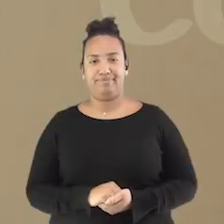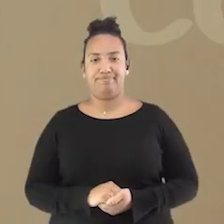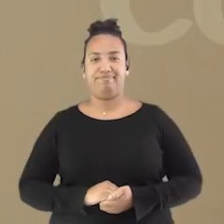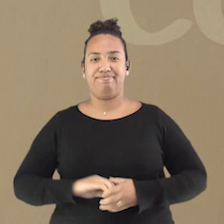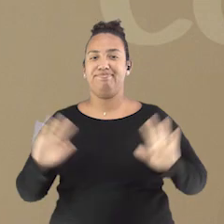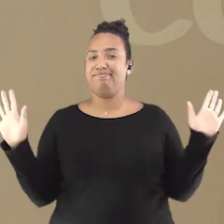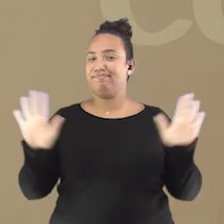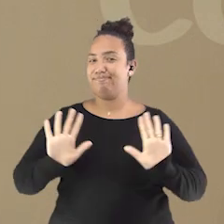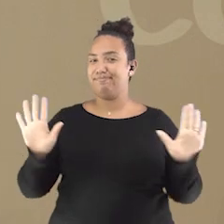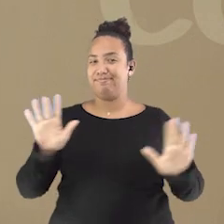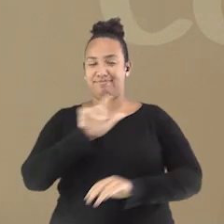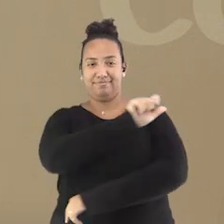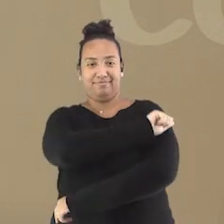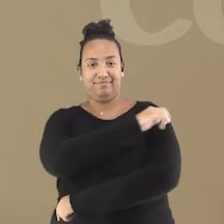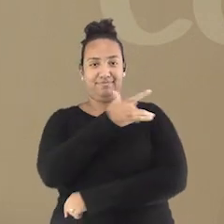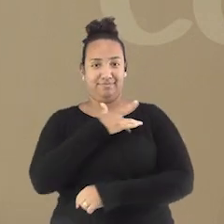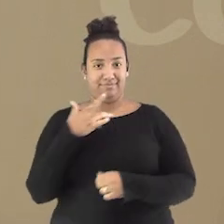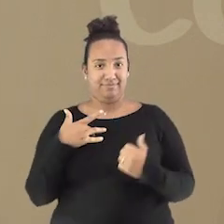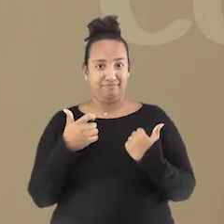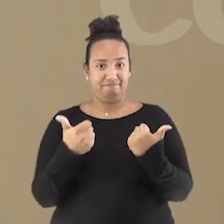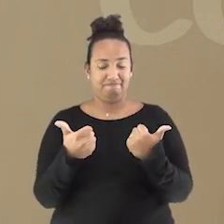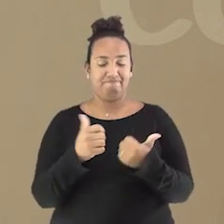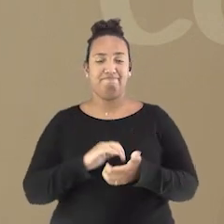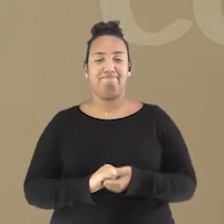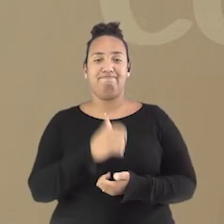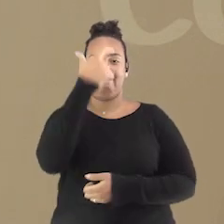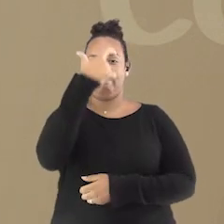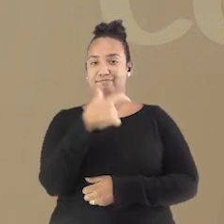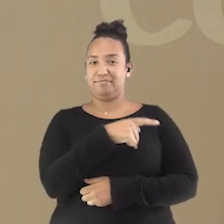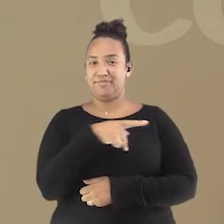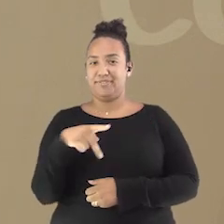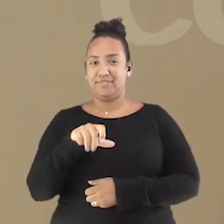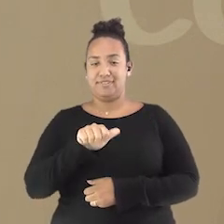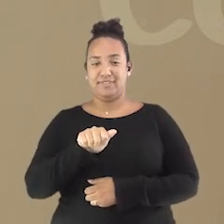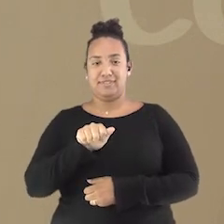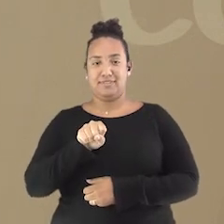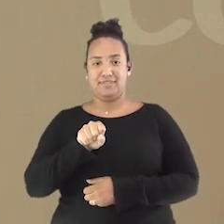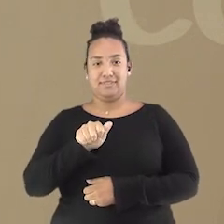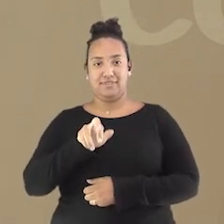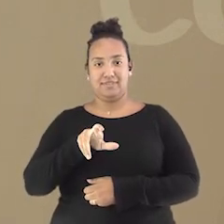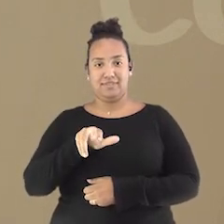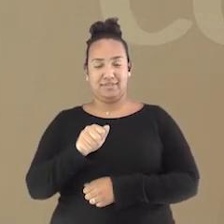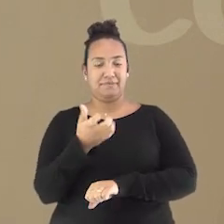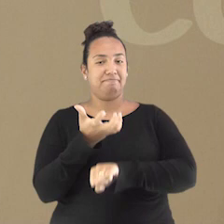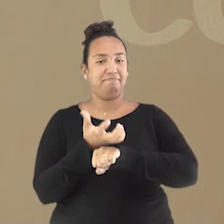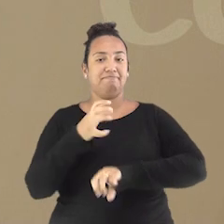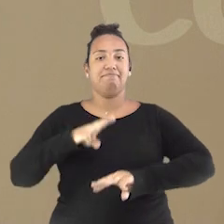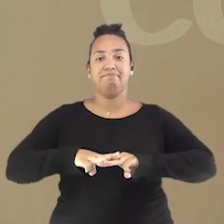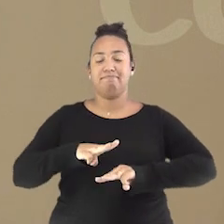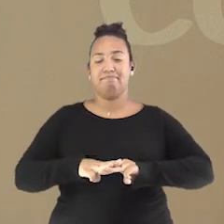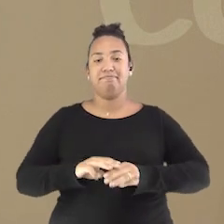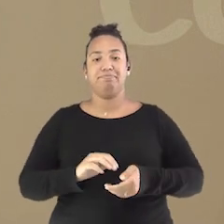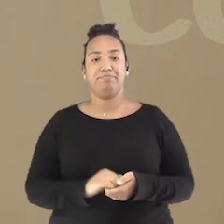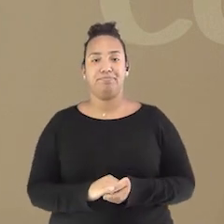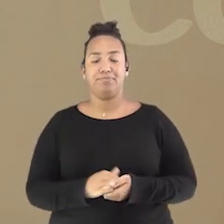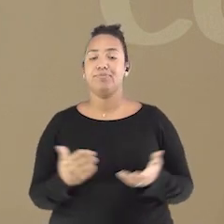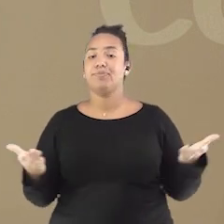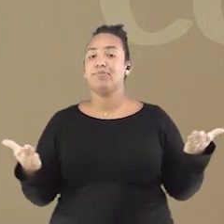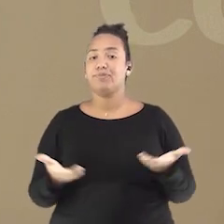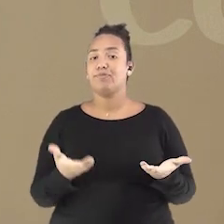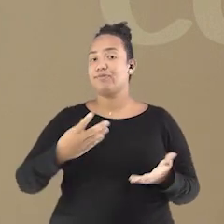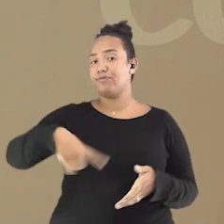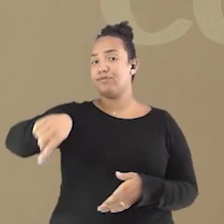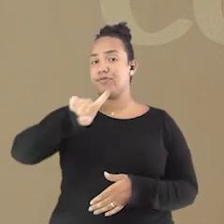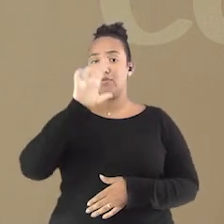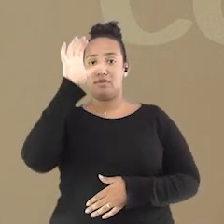Olá, estudantes! Tudo bem com vocês? Eu sou a professora Sara Ribeiro, de Matemática. Juntos, hoje vamos aprender